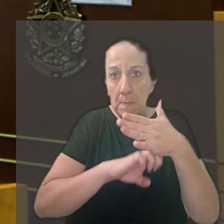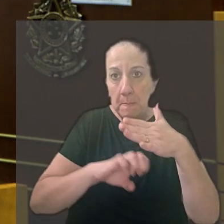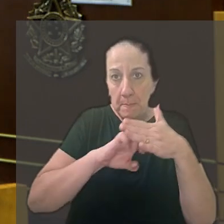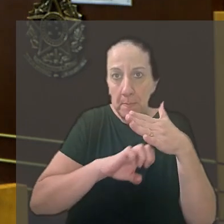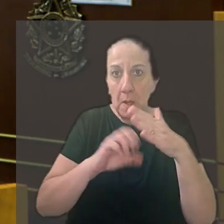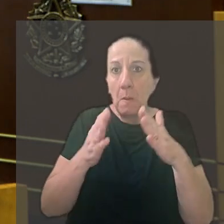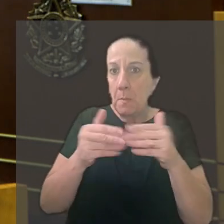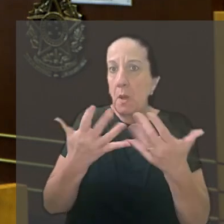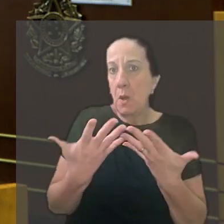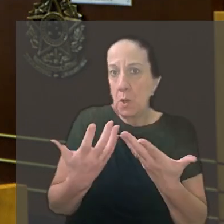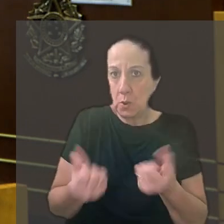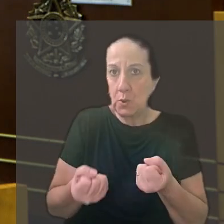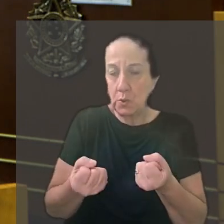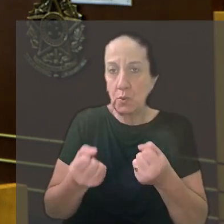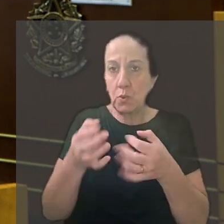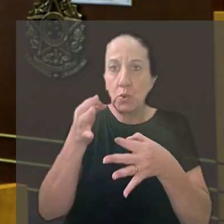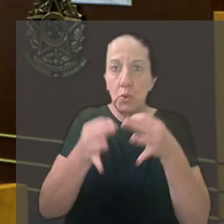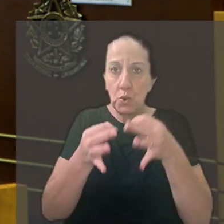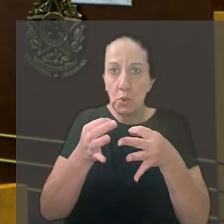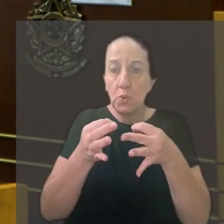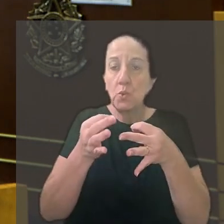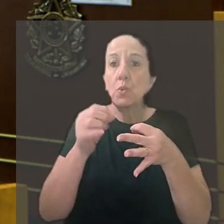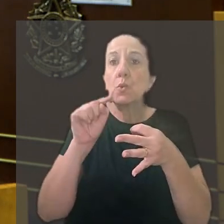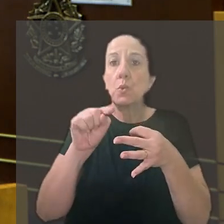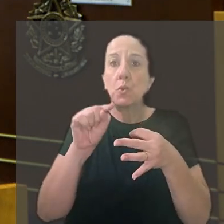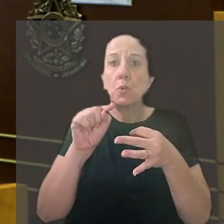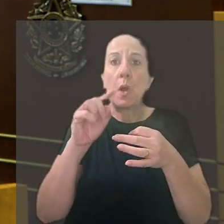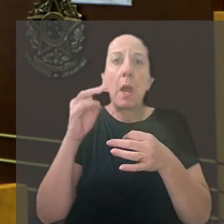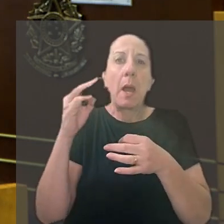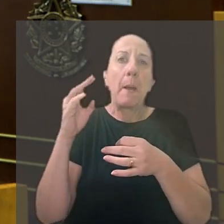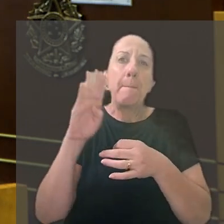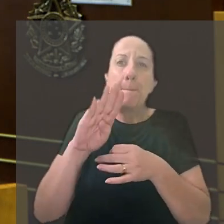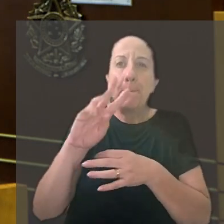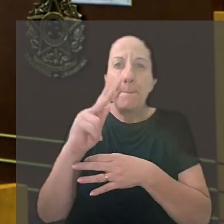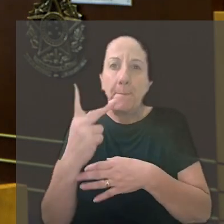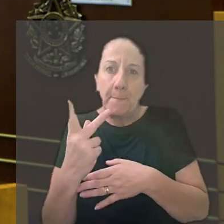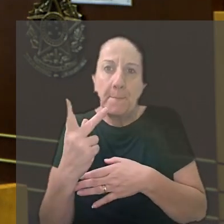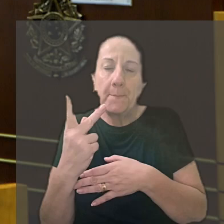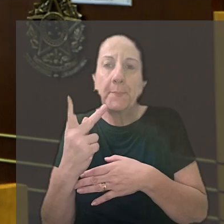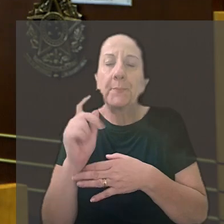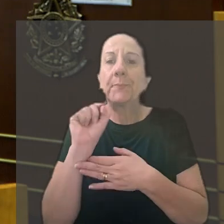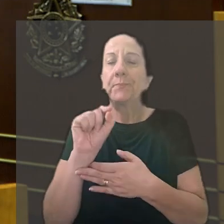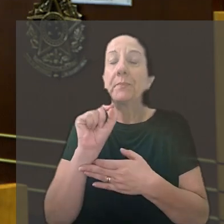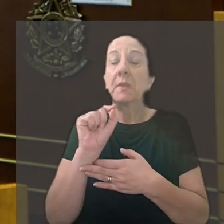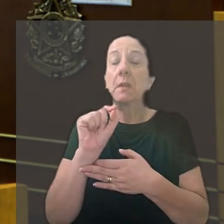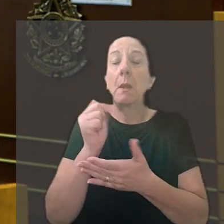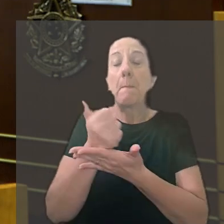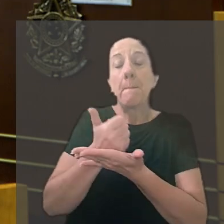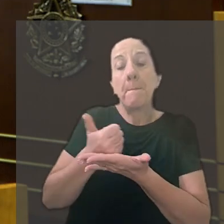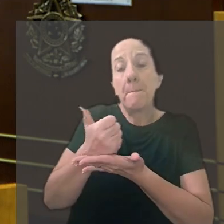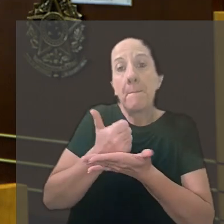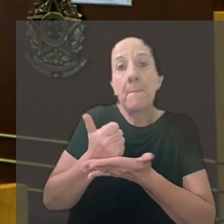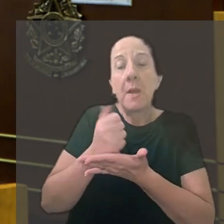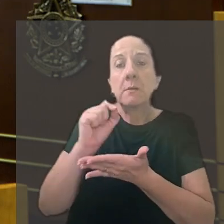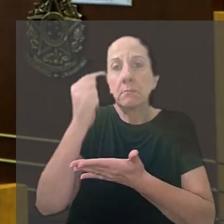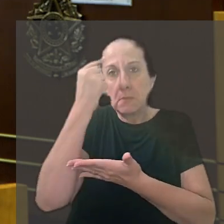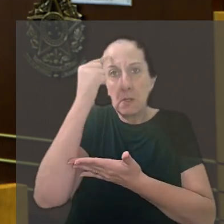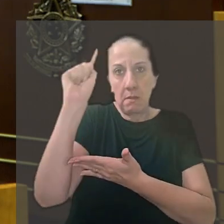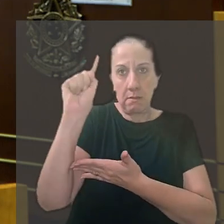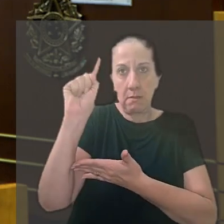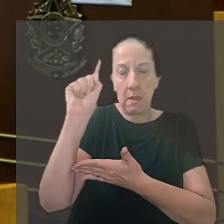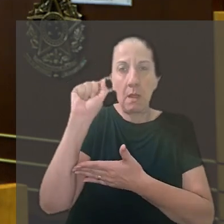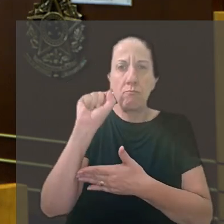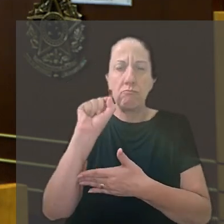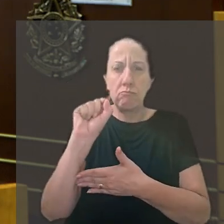no algoritmo da empresa. O pedido foi aceito pelo juízo de primeiro grau em Belo Horizonte. A determinação se baseou